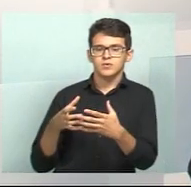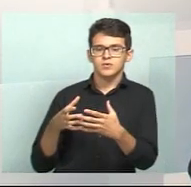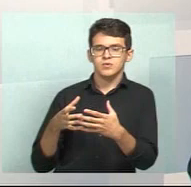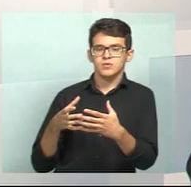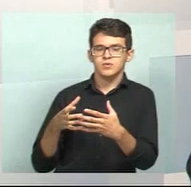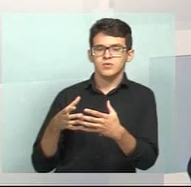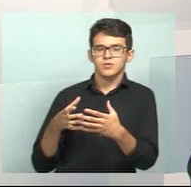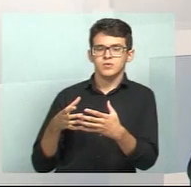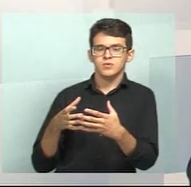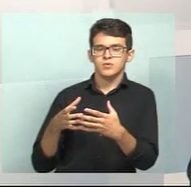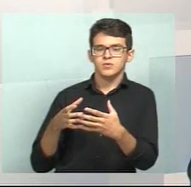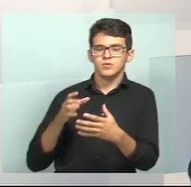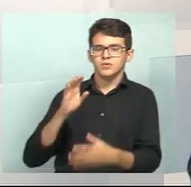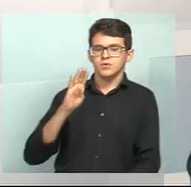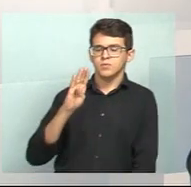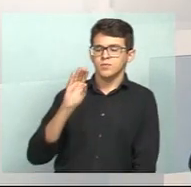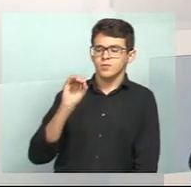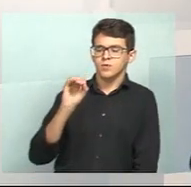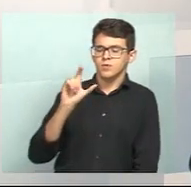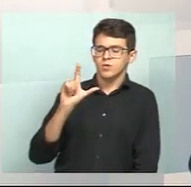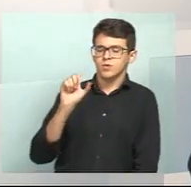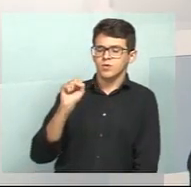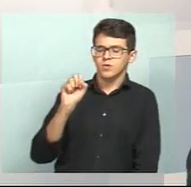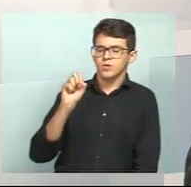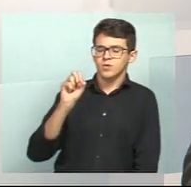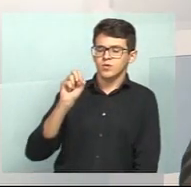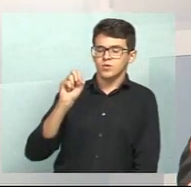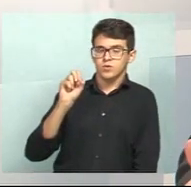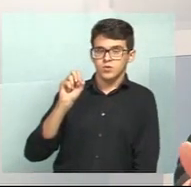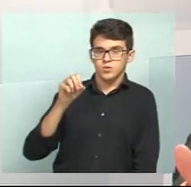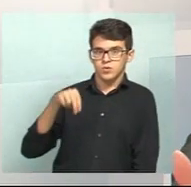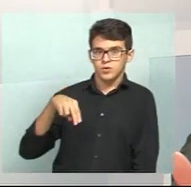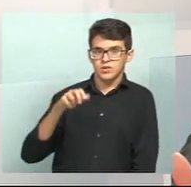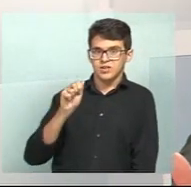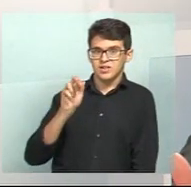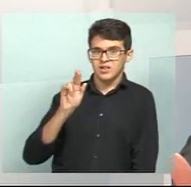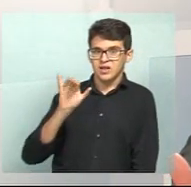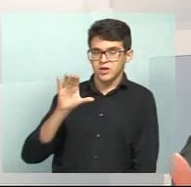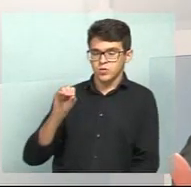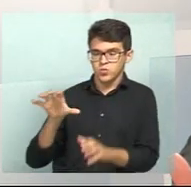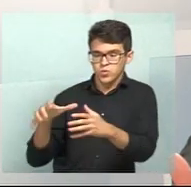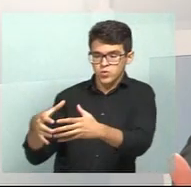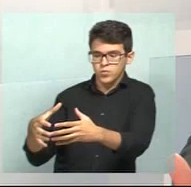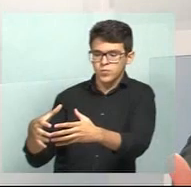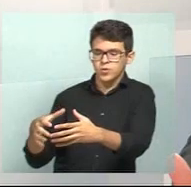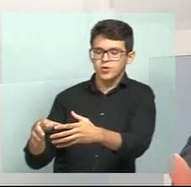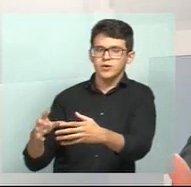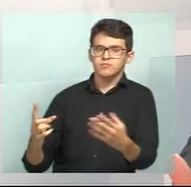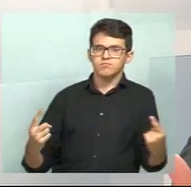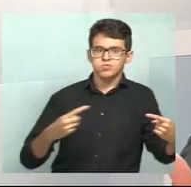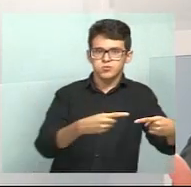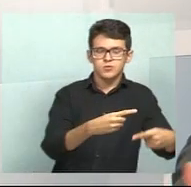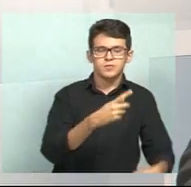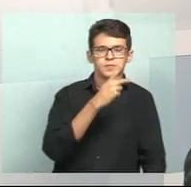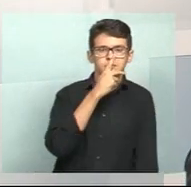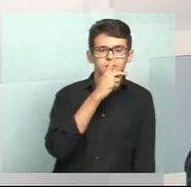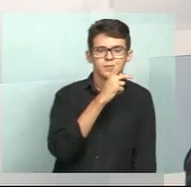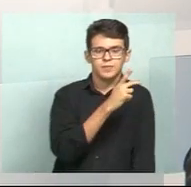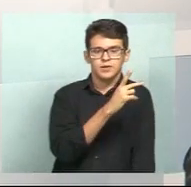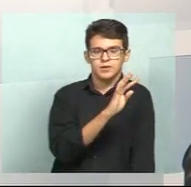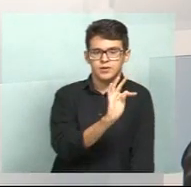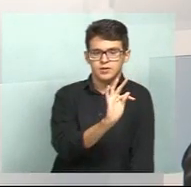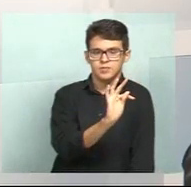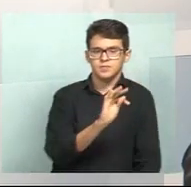mitos, os bolsamitos. Quer dizer, eles perdem um pouco mais o empenho, porque quando